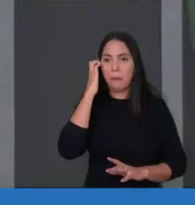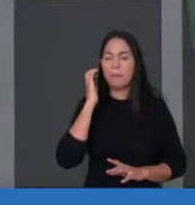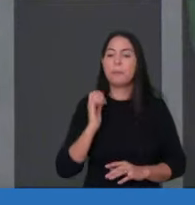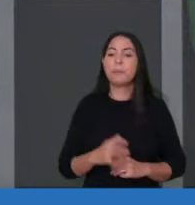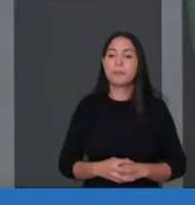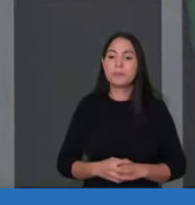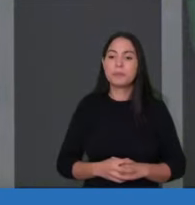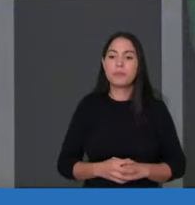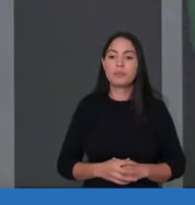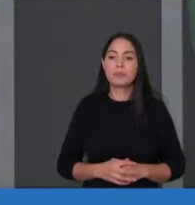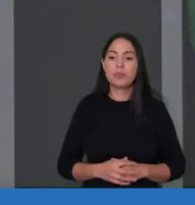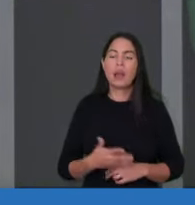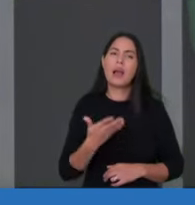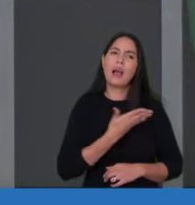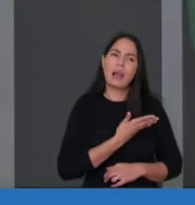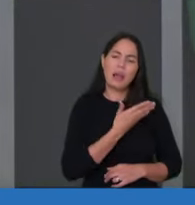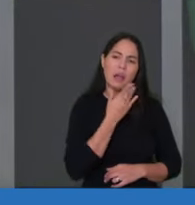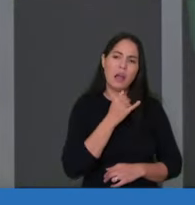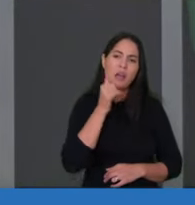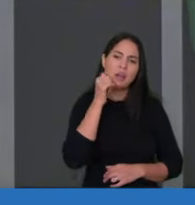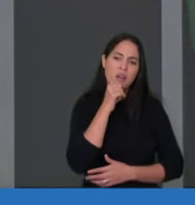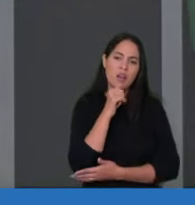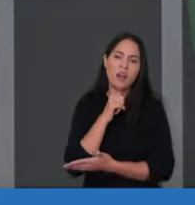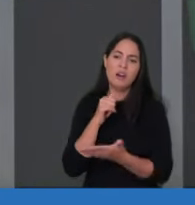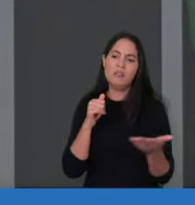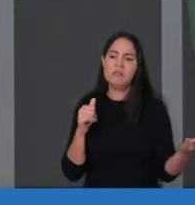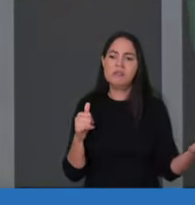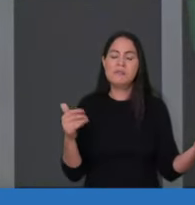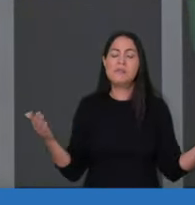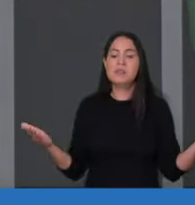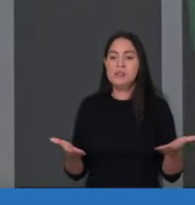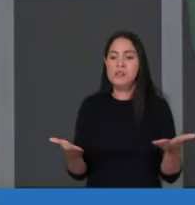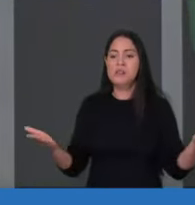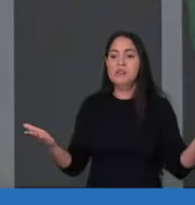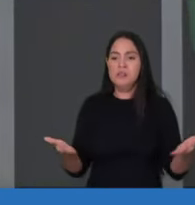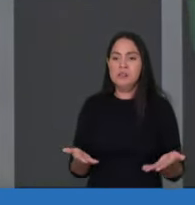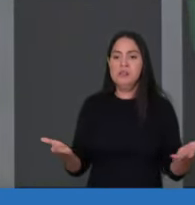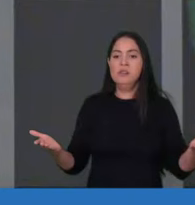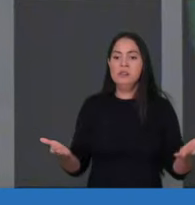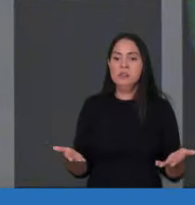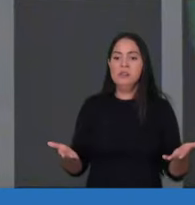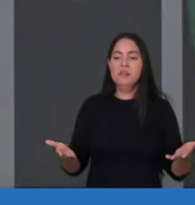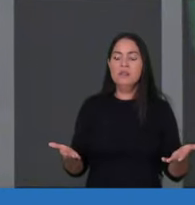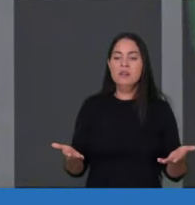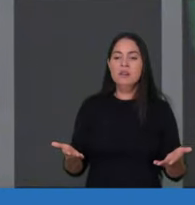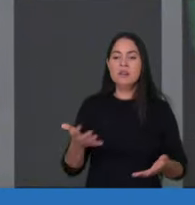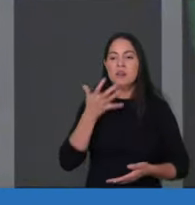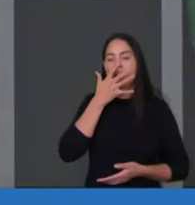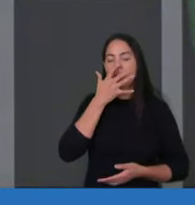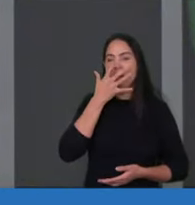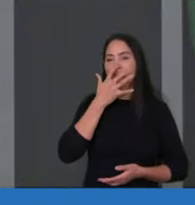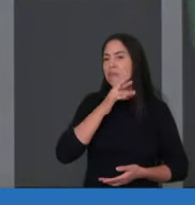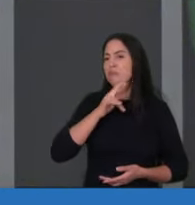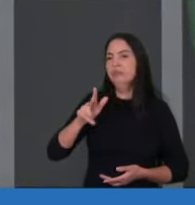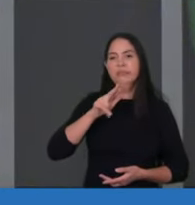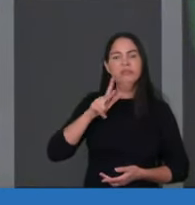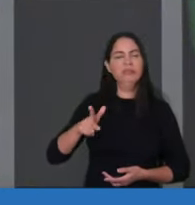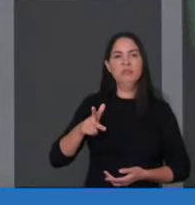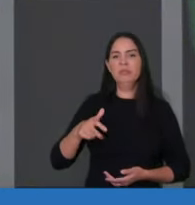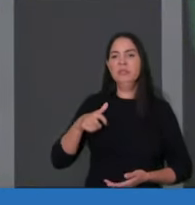Companheiras, companheiros, eu estou me estendendo para que não fiquem impunes